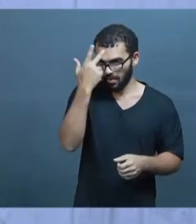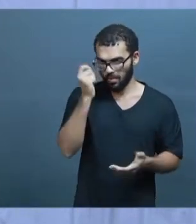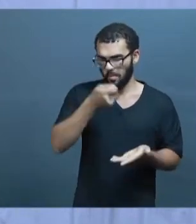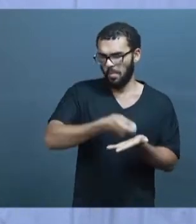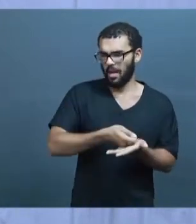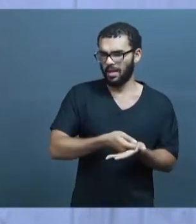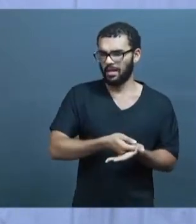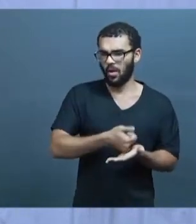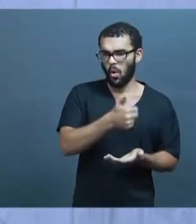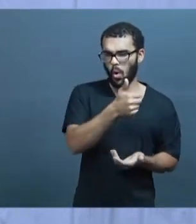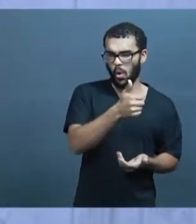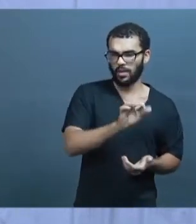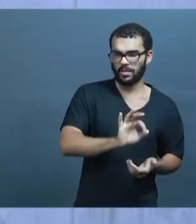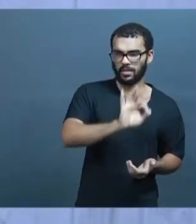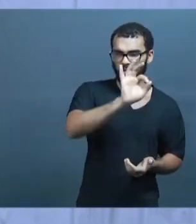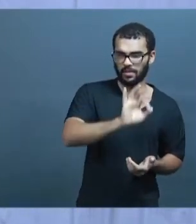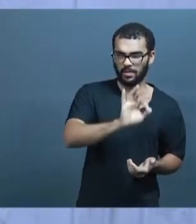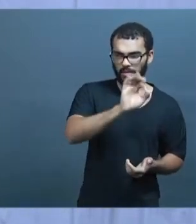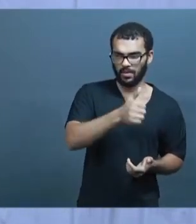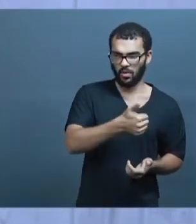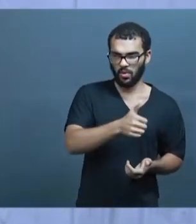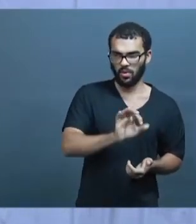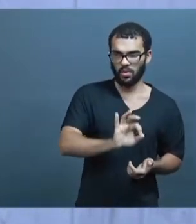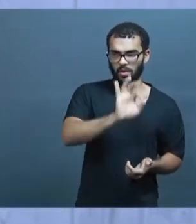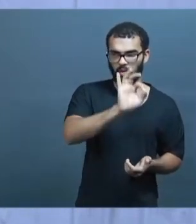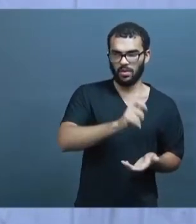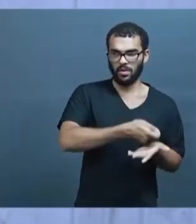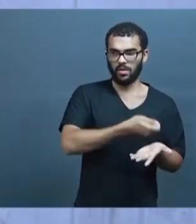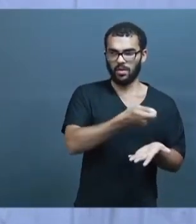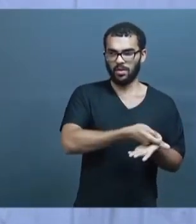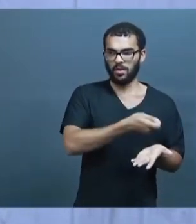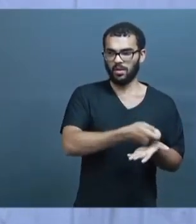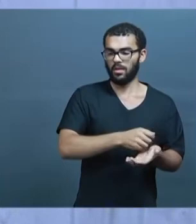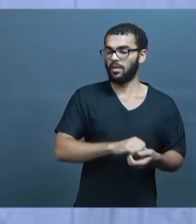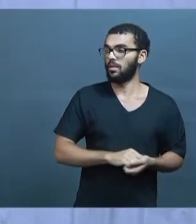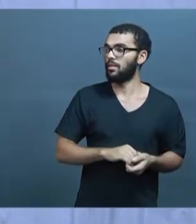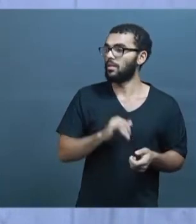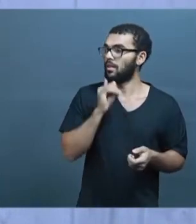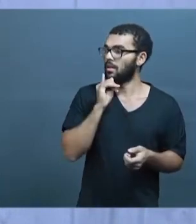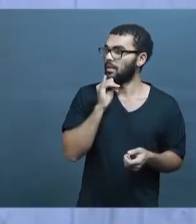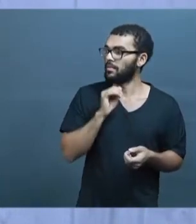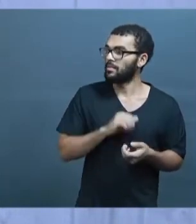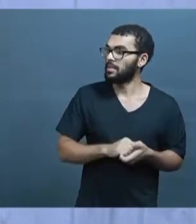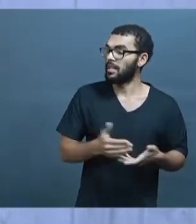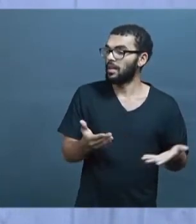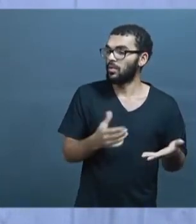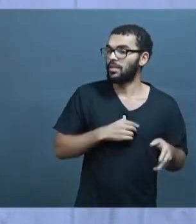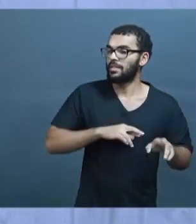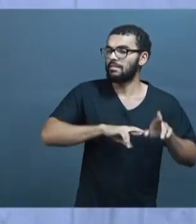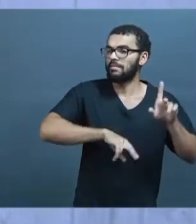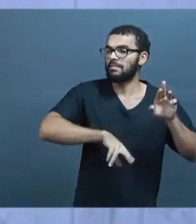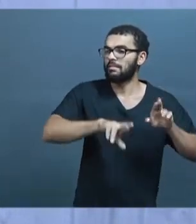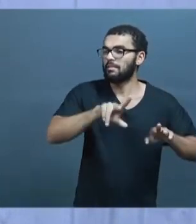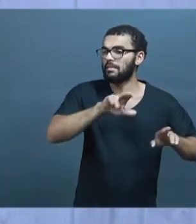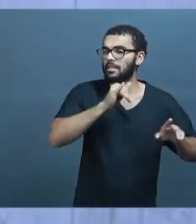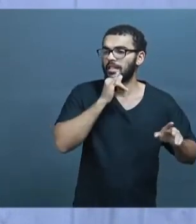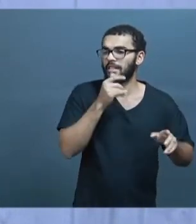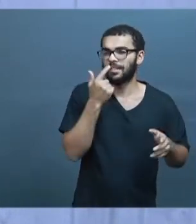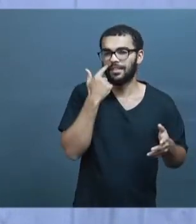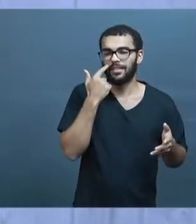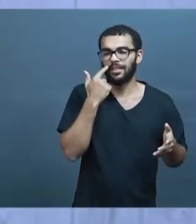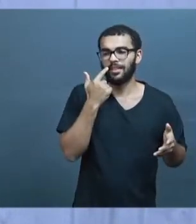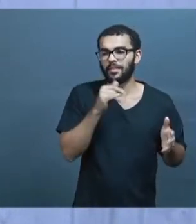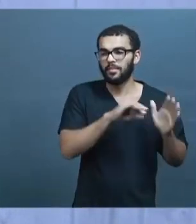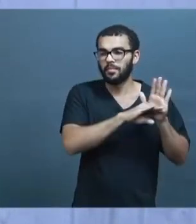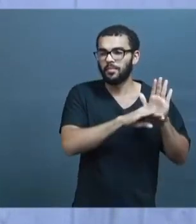servidor público, né? Tem essa contribuição de 11%, esses de antes de 2013. Agora você terá várias alíquotas numa espécie de escadinha.